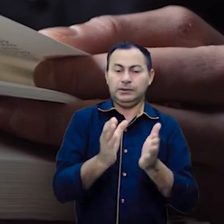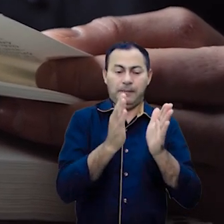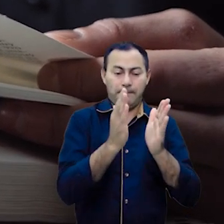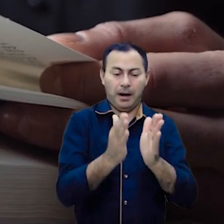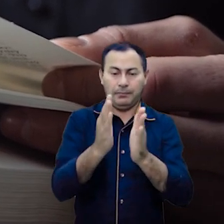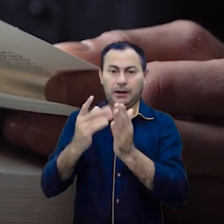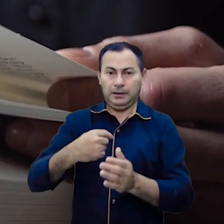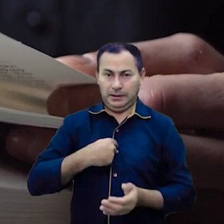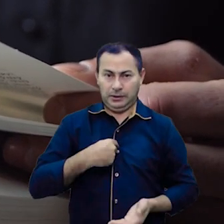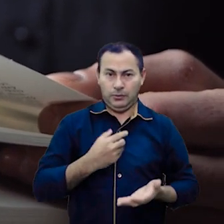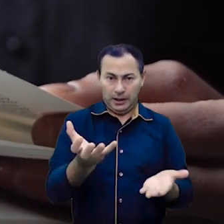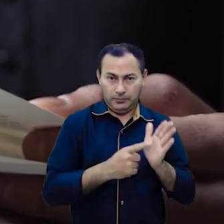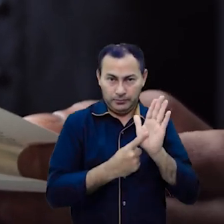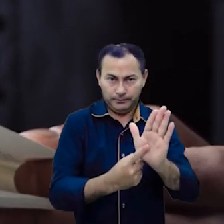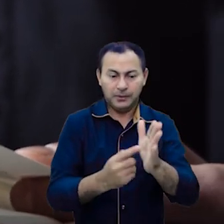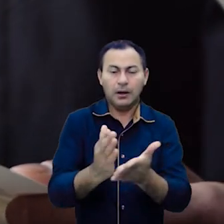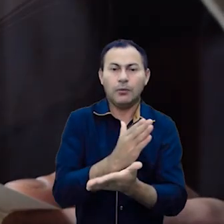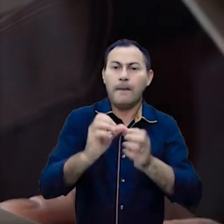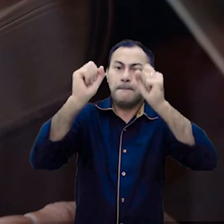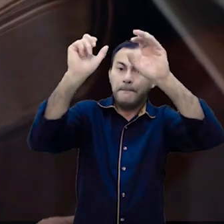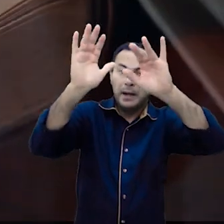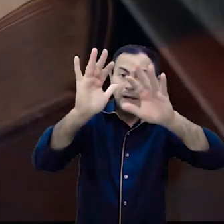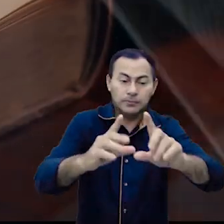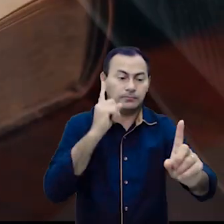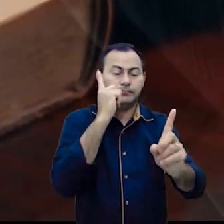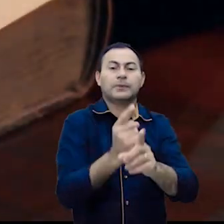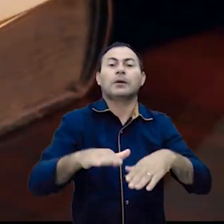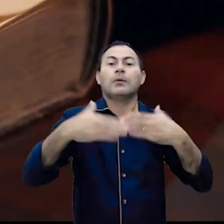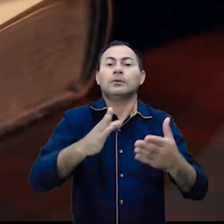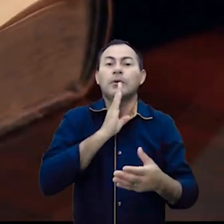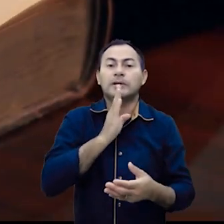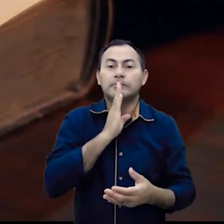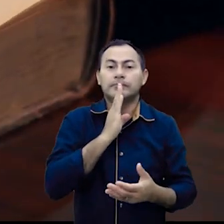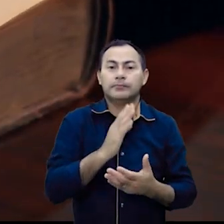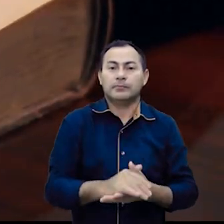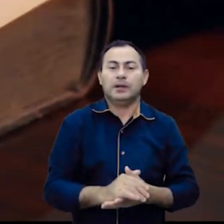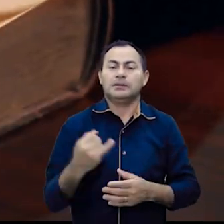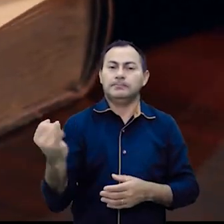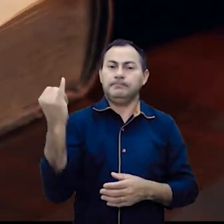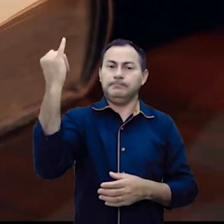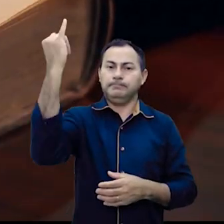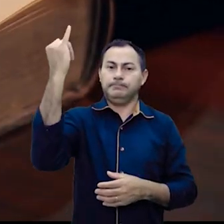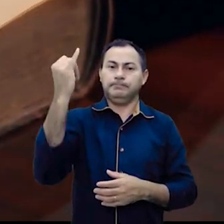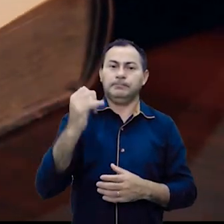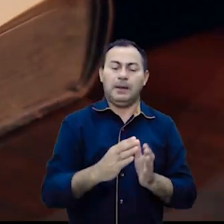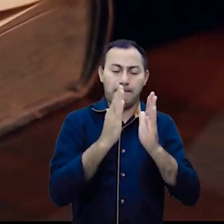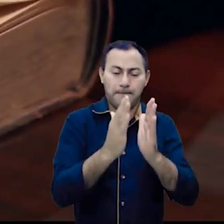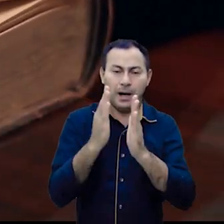em partes Quero mostrar a você algumas bençãos que nós encontramos Quando conhecemos essas